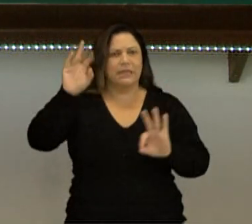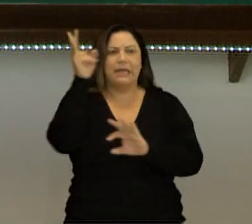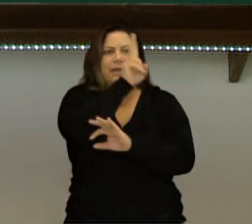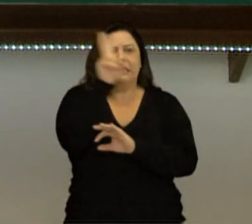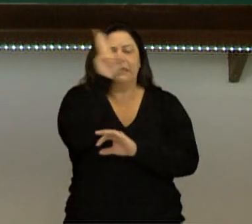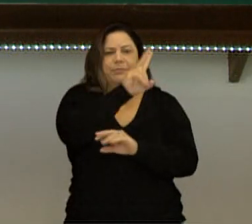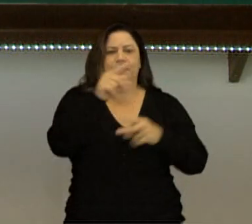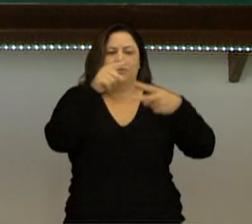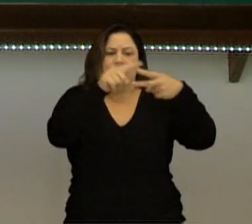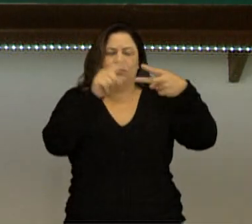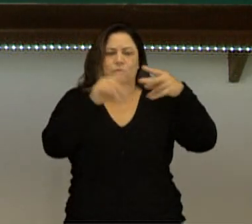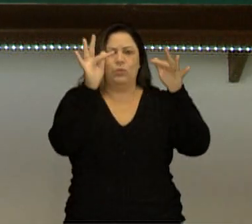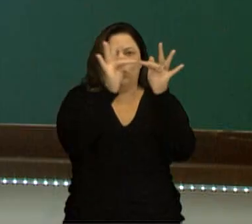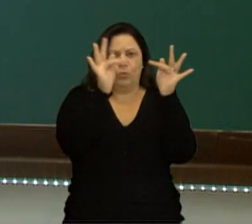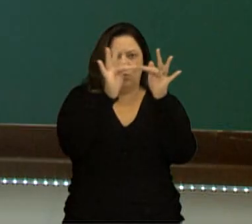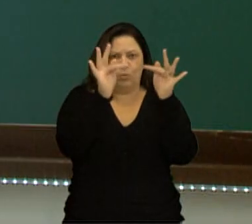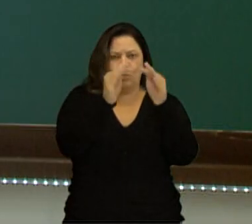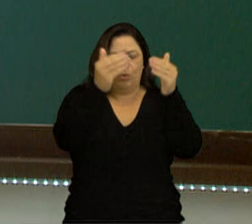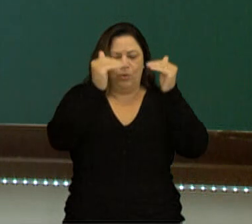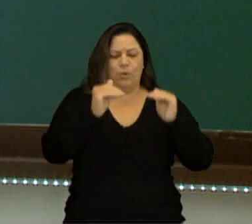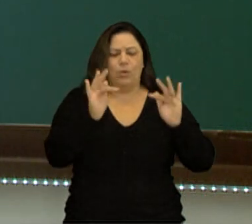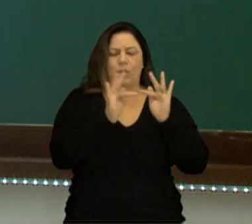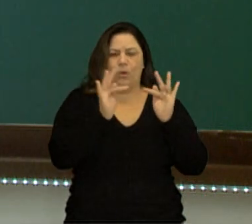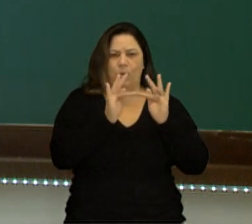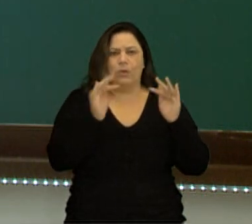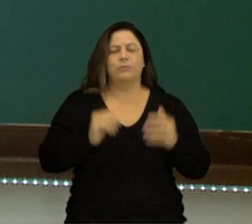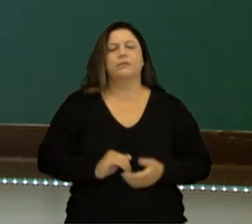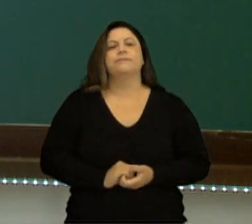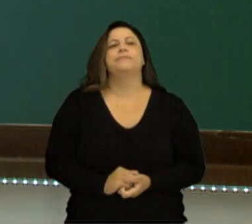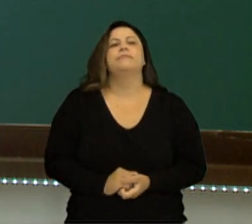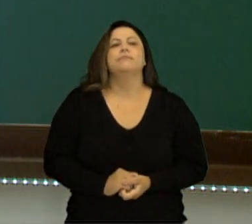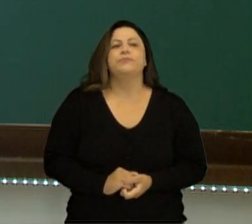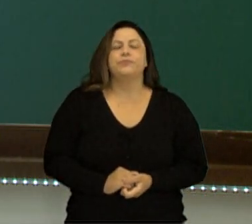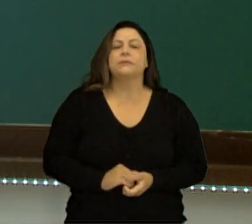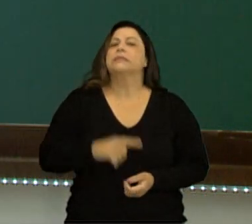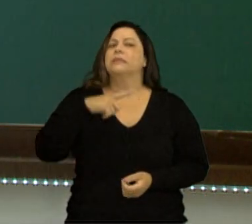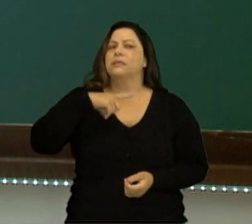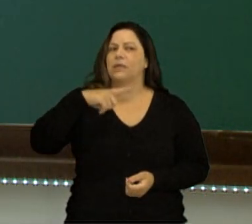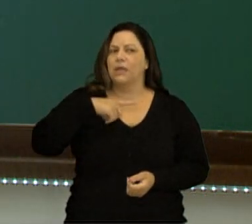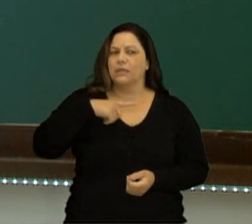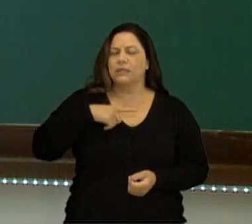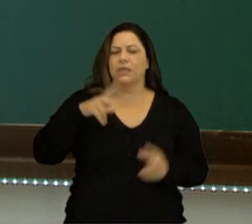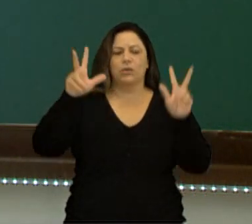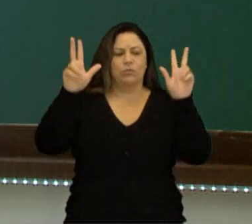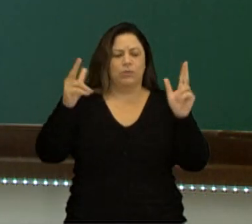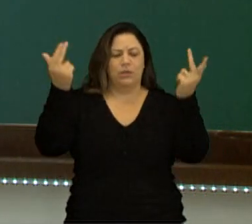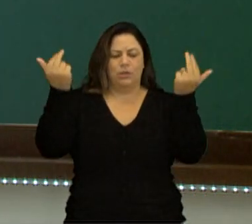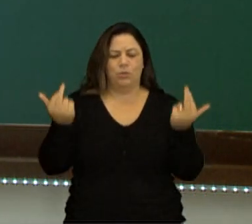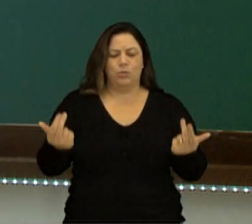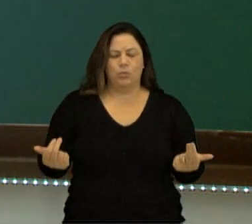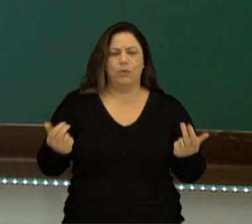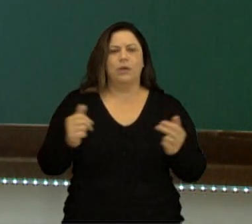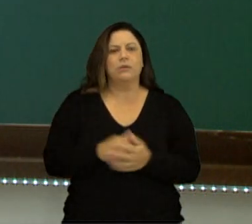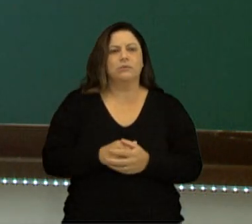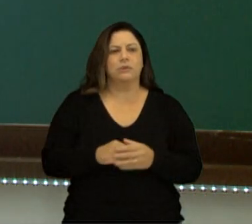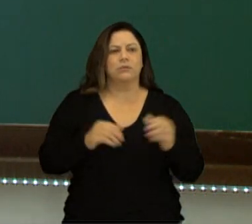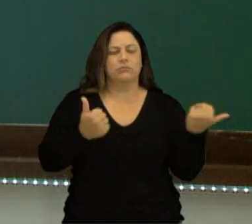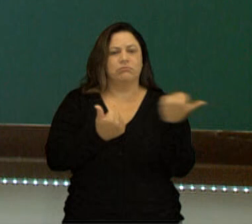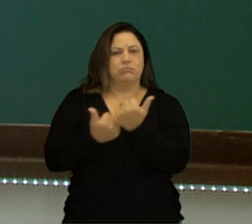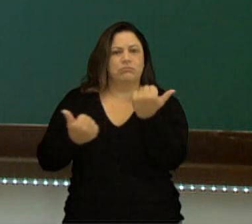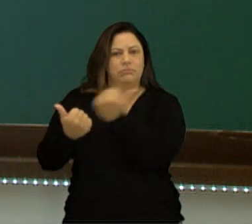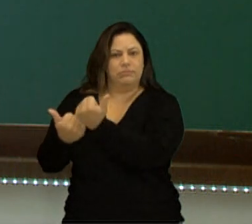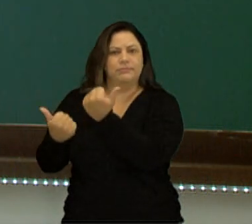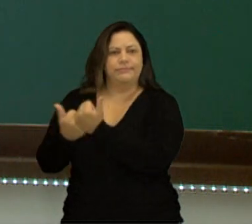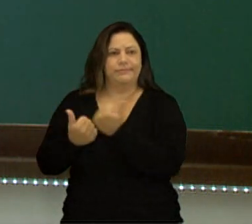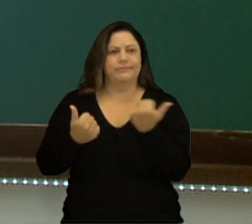duas formas que a gente citou agora, a área da base e a área lateral, e a gente tem que ter uma igualdade entre as duas e fazemos a substituição, a